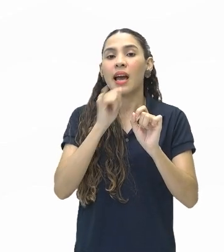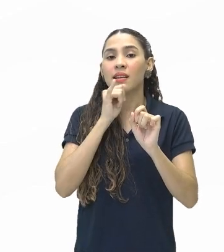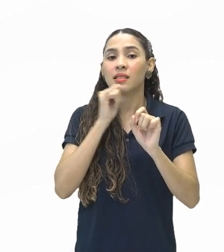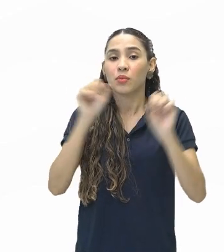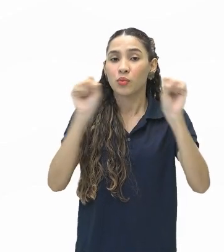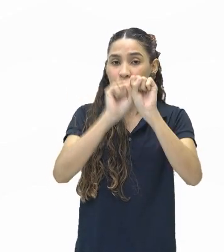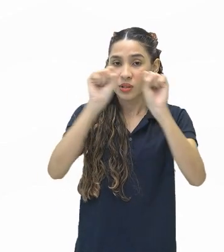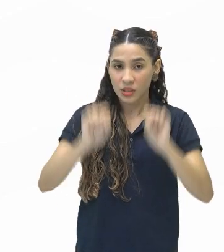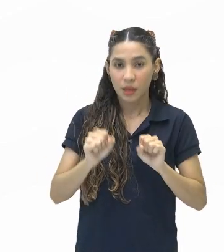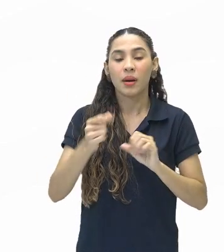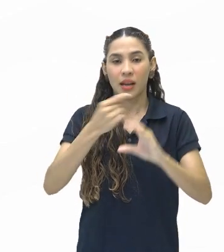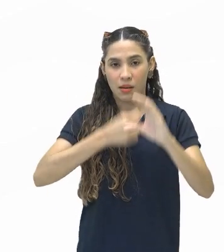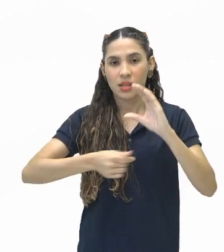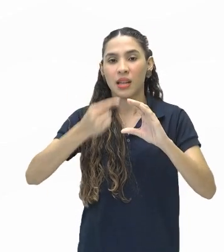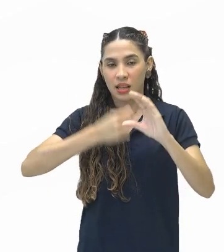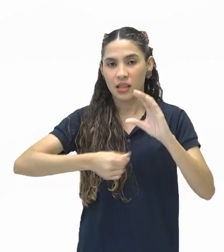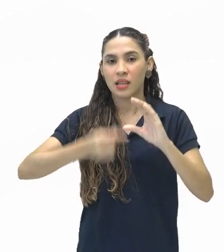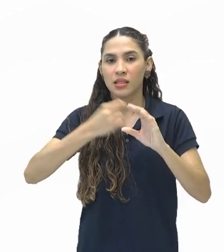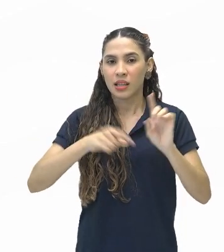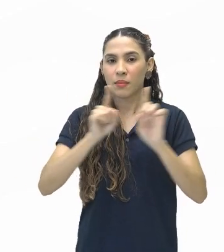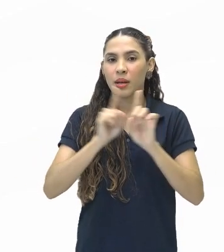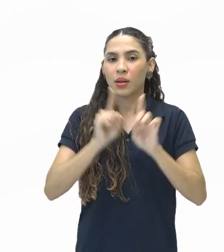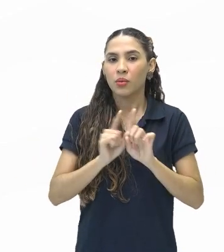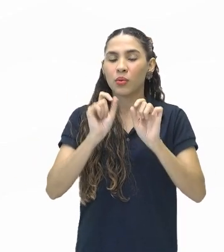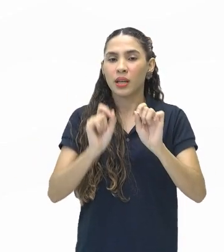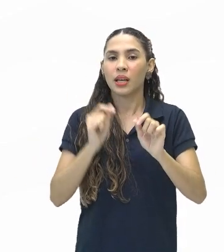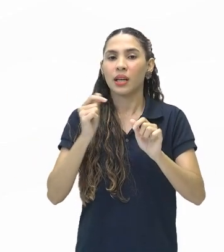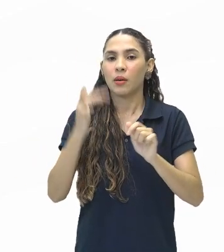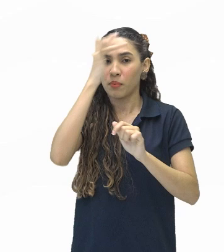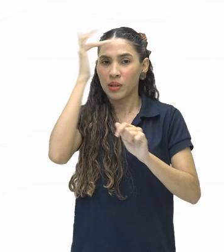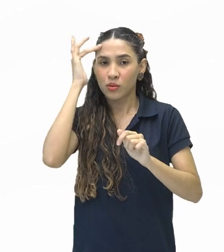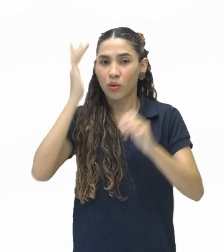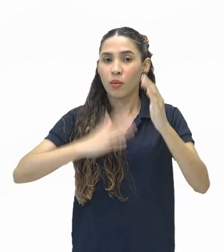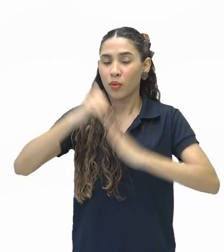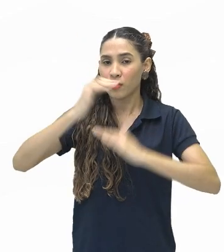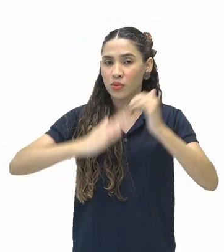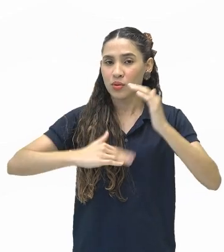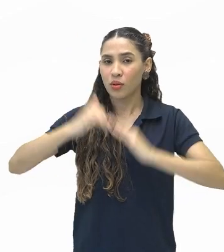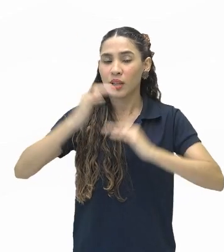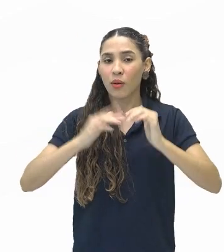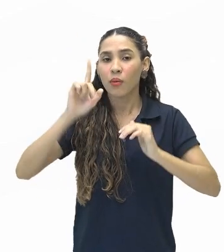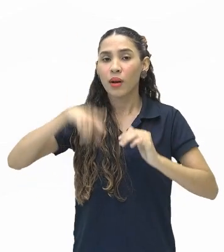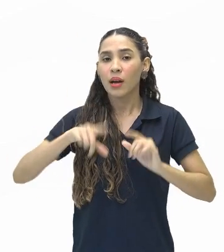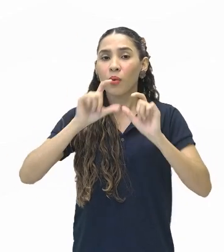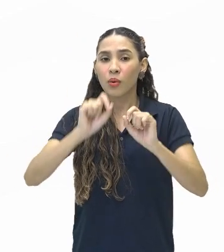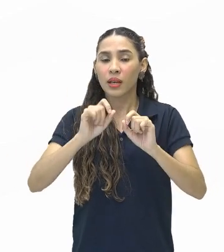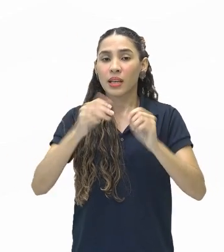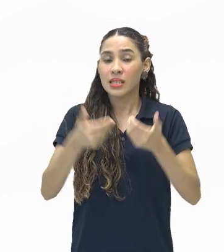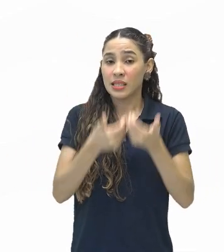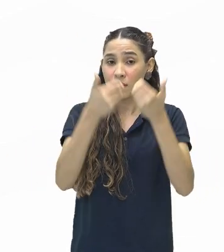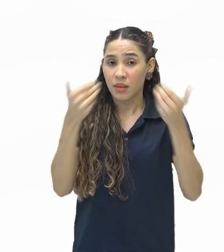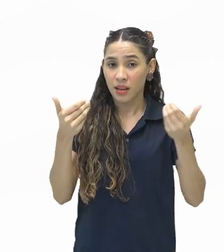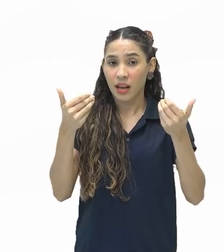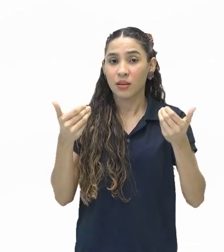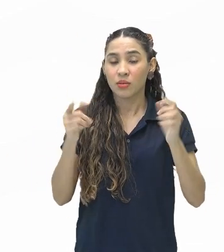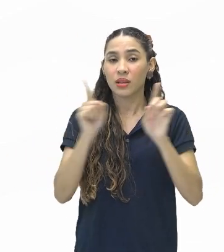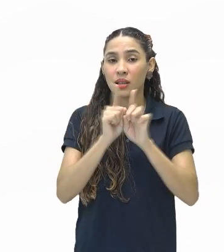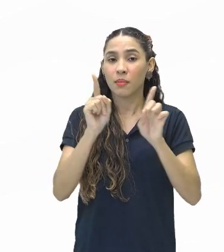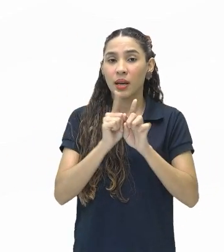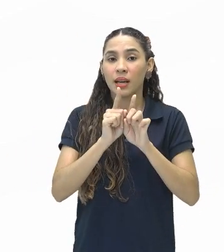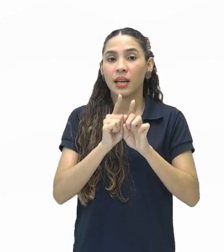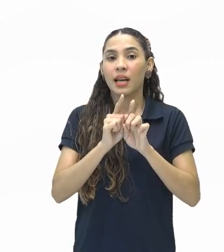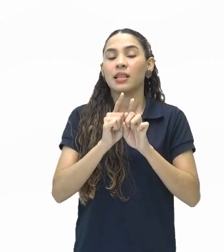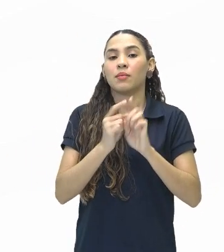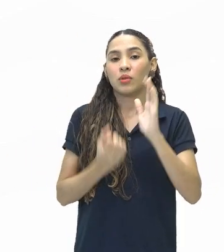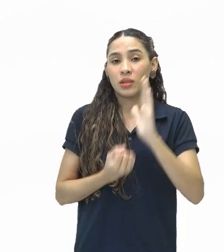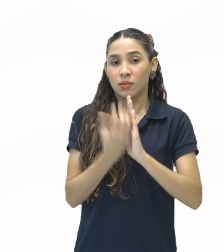sistema capitalista, o trabalhador, então, ele é separado do fruto